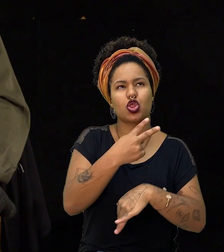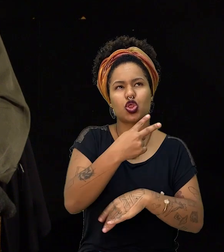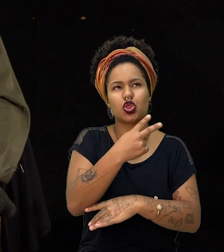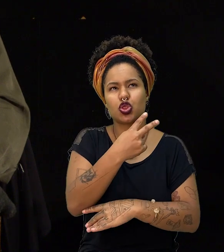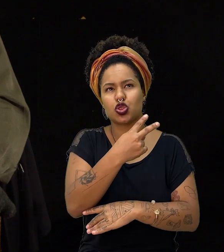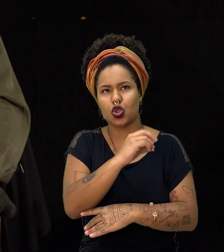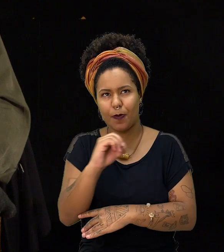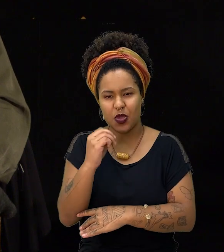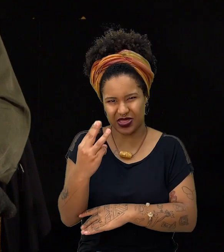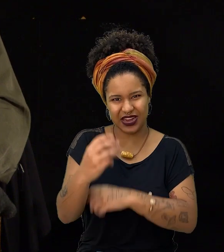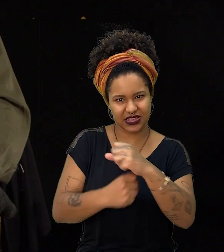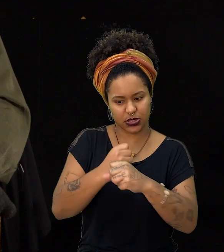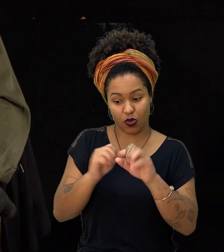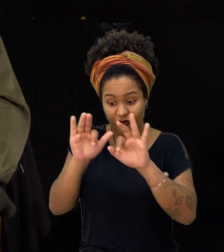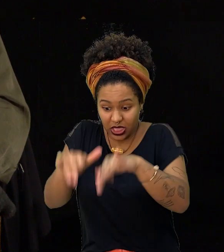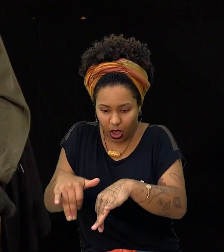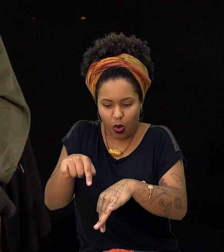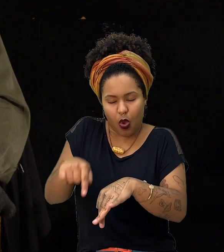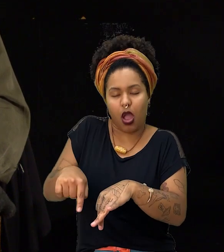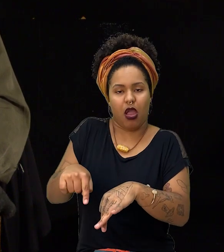né, só foi assinado